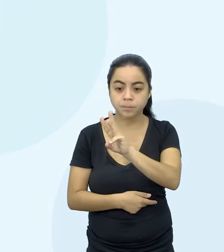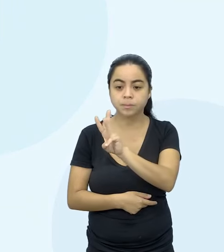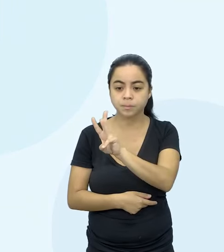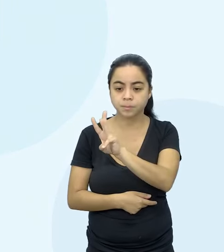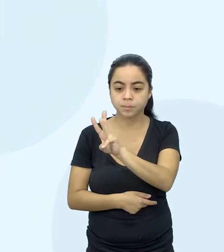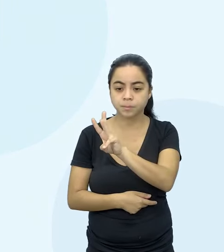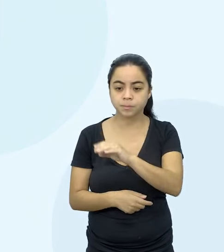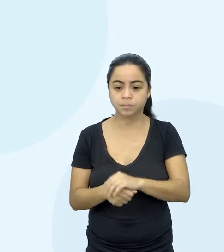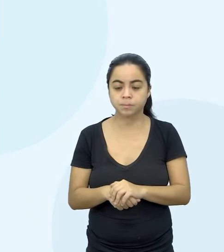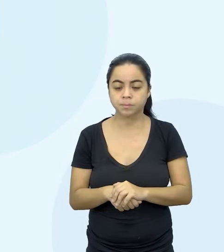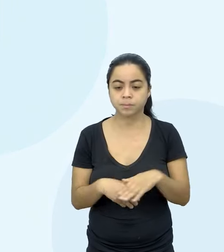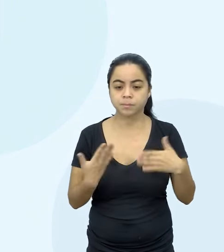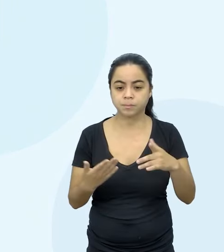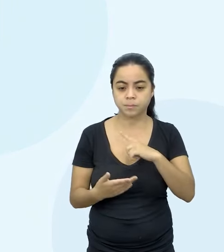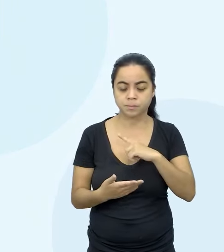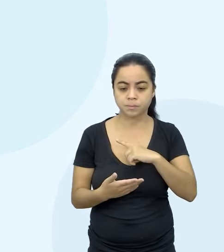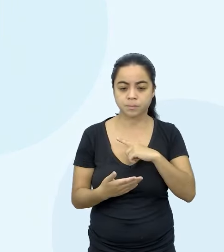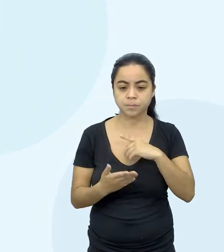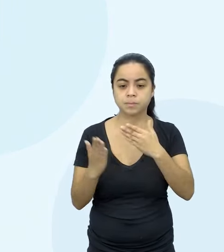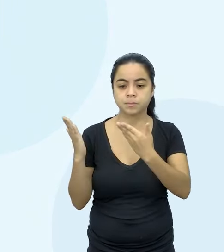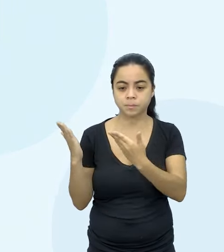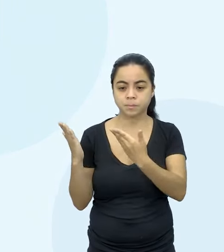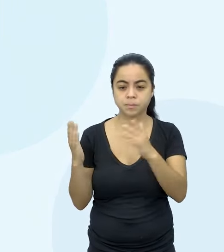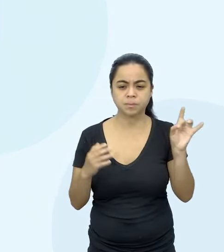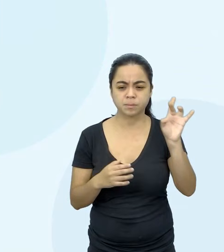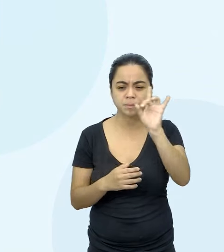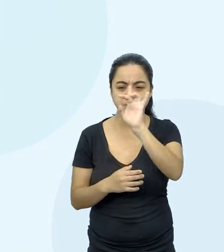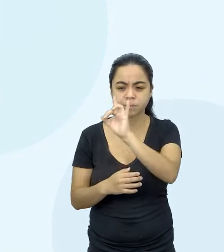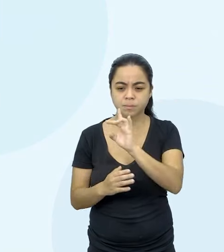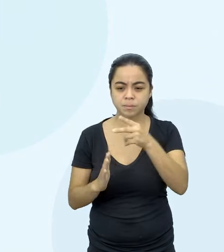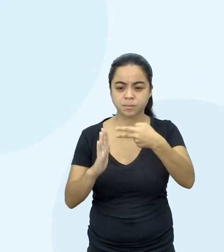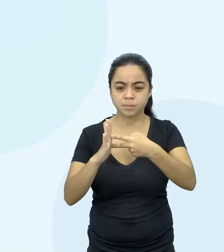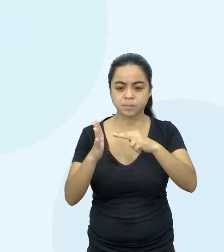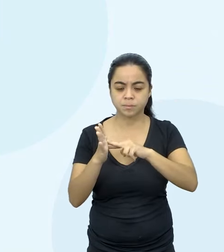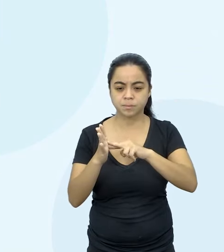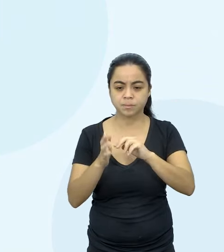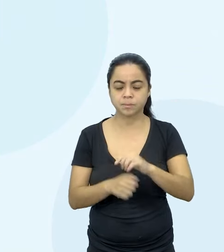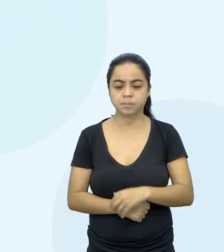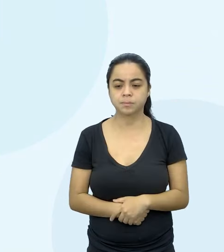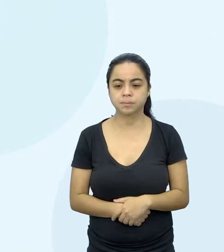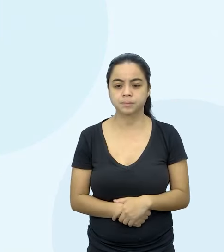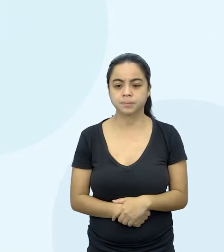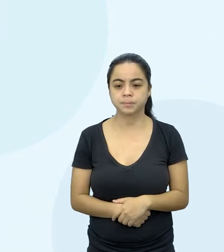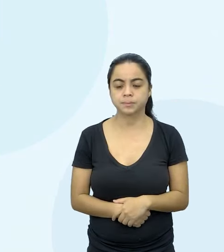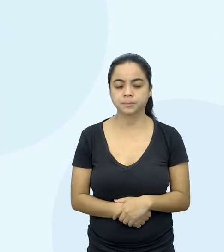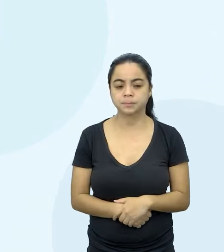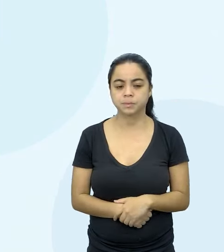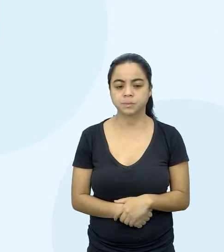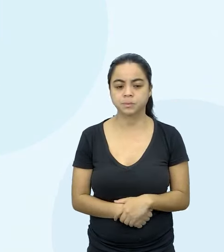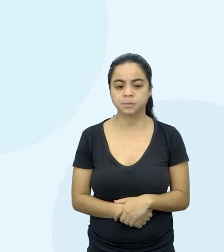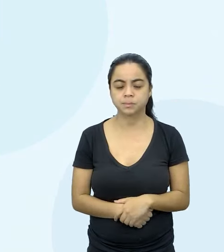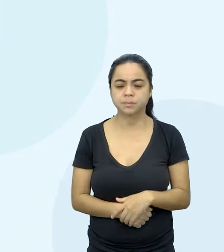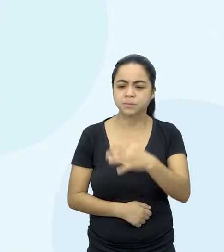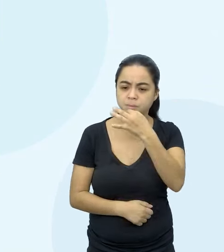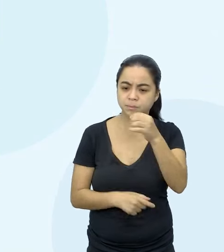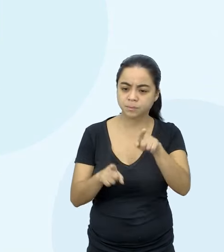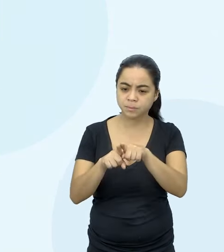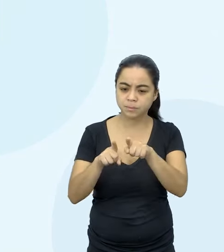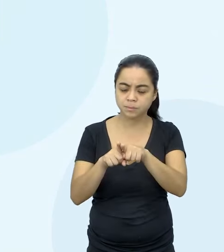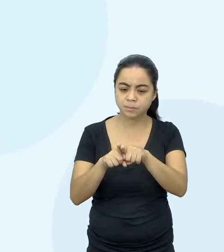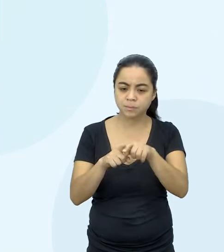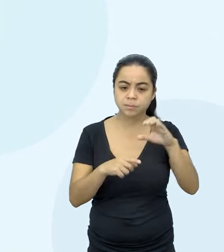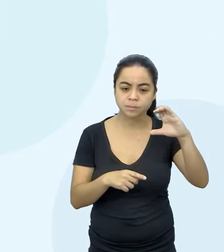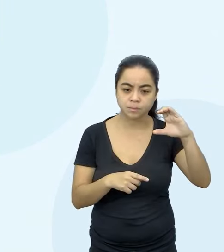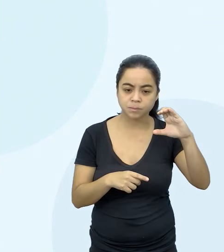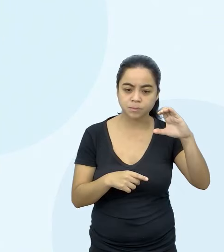W, né? Então, que tem ali o que significa cada um deles, né? Que é aquilo que você comentou antes, né? O que eu